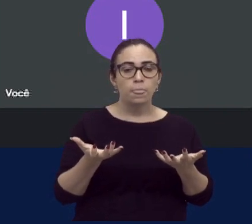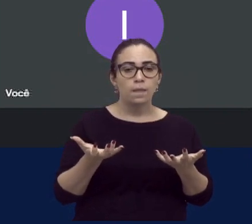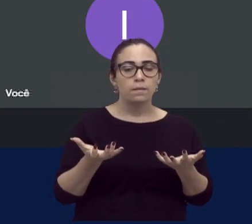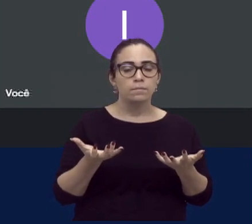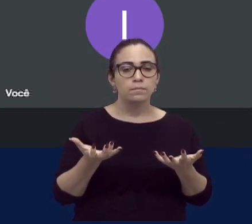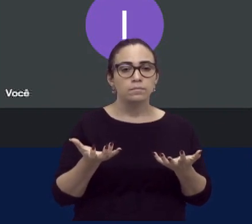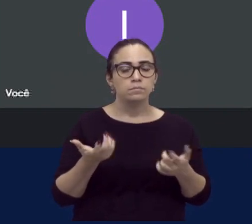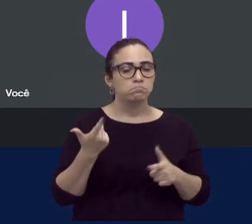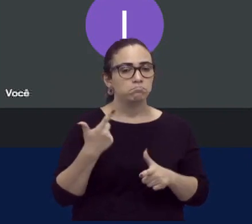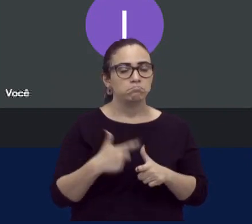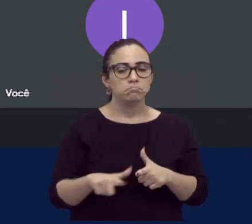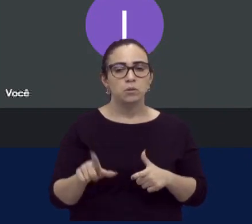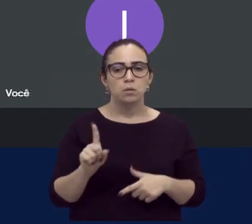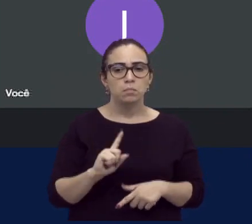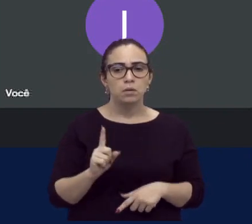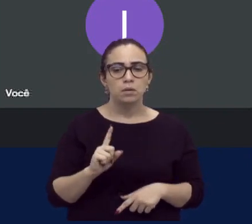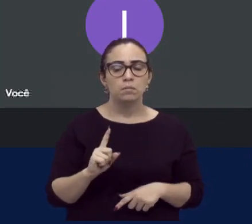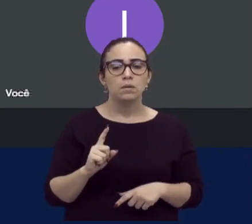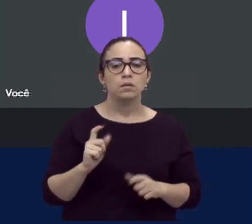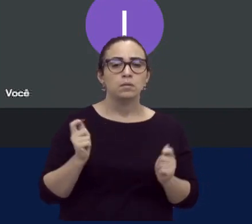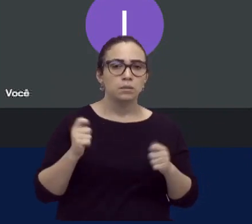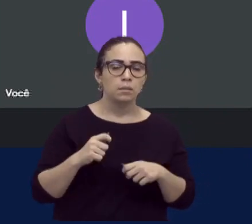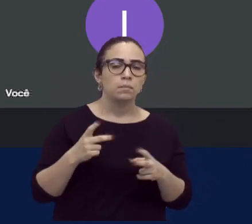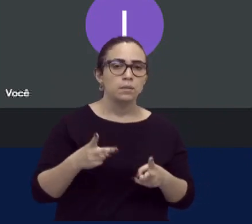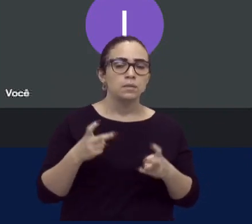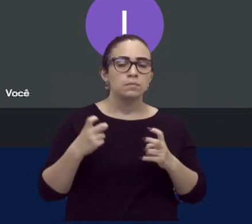também não é problema, mas a gente consegue perceber.